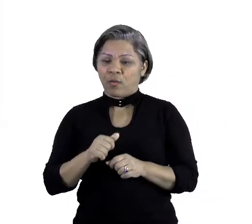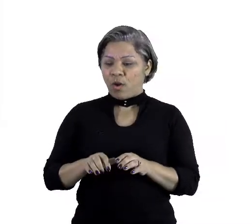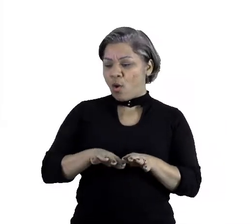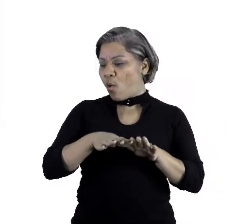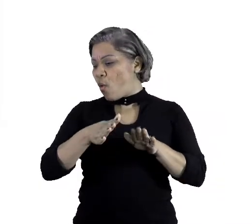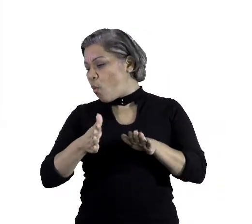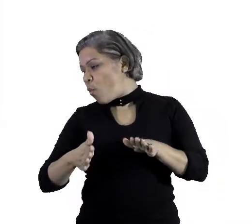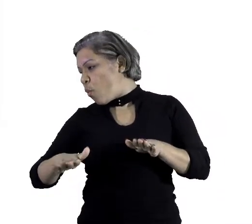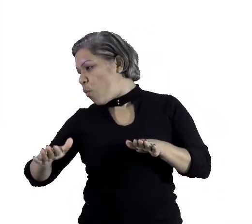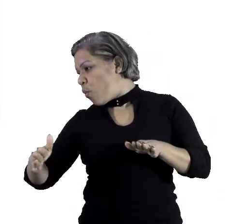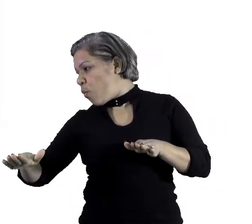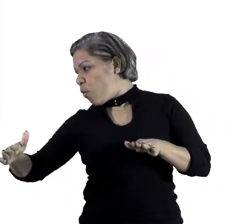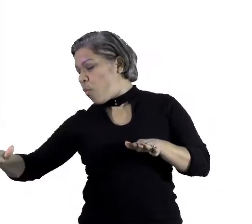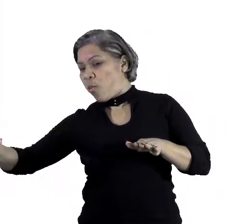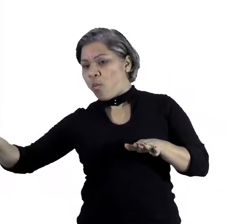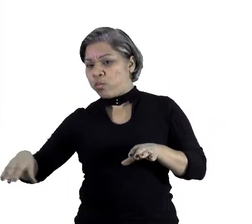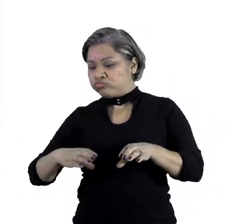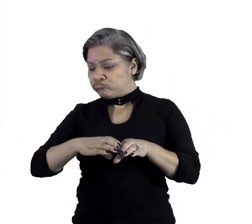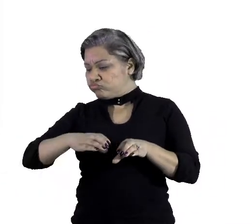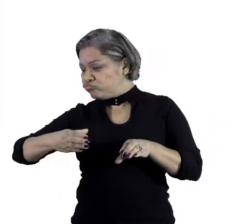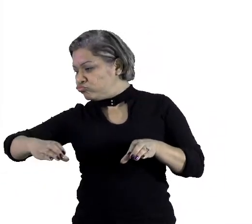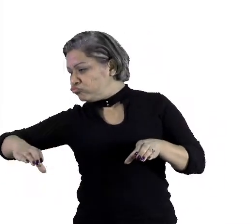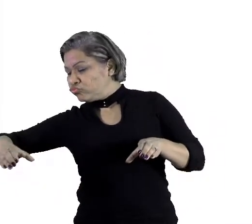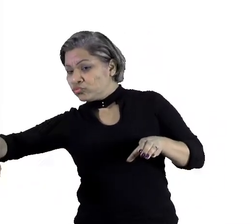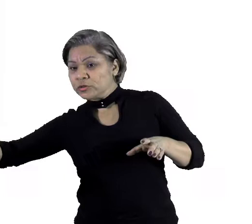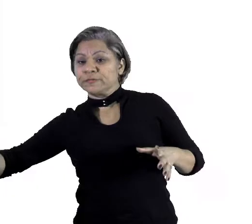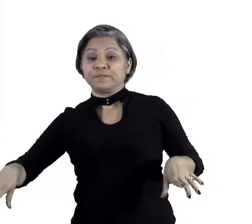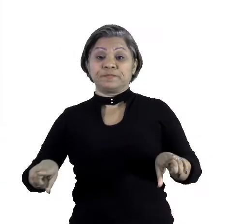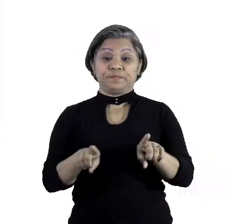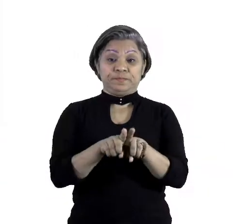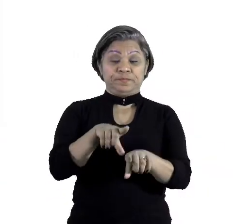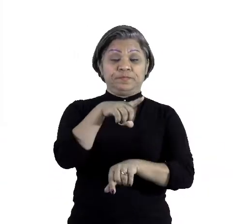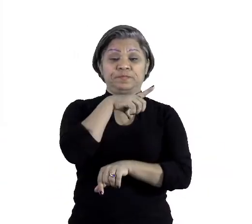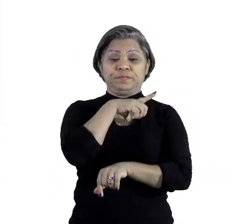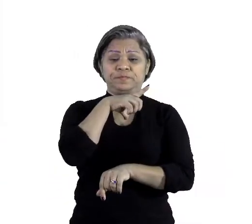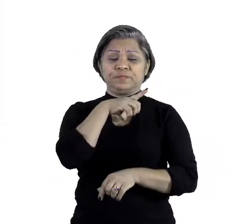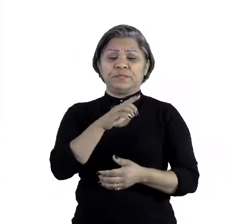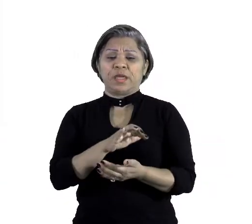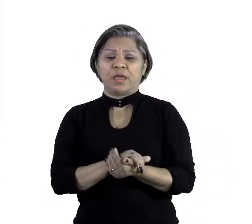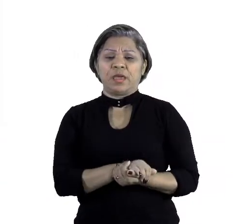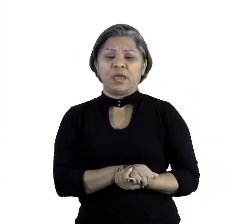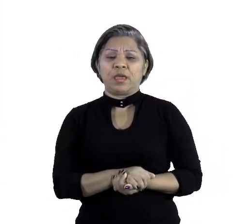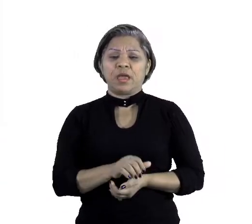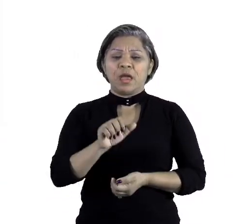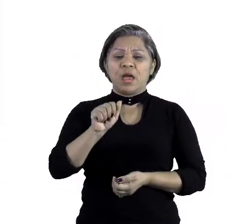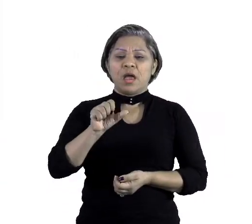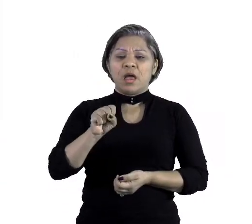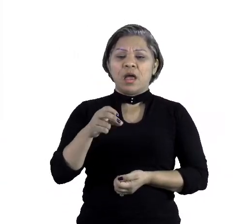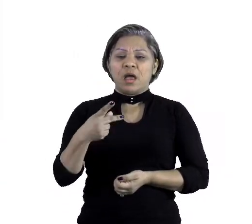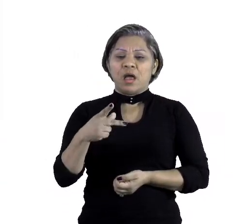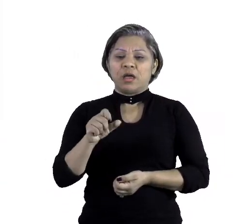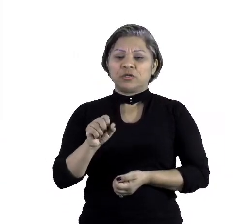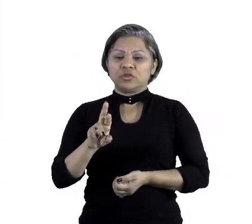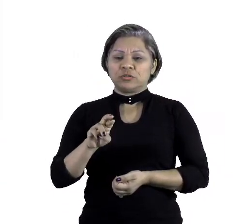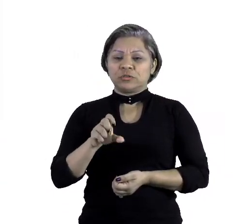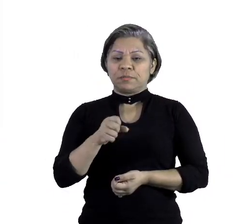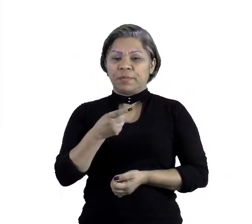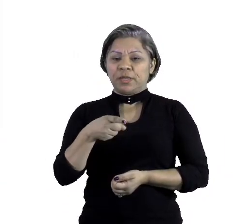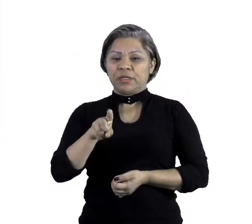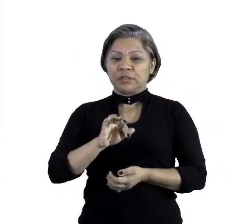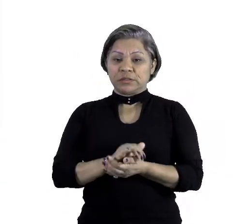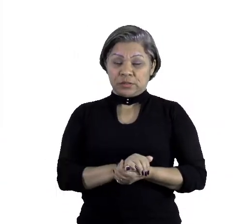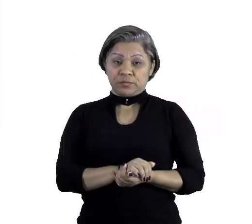superfície, né? E existe o de aspersão, de aspersor, que a água é jogada na